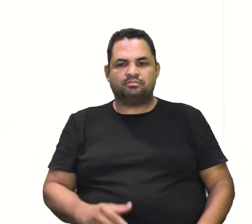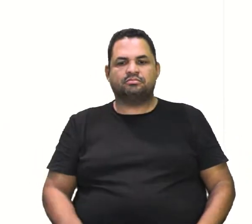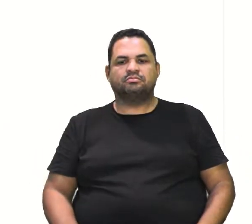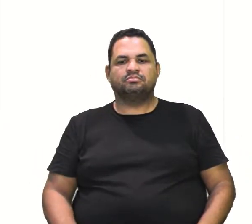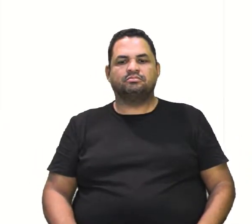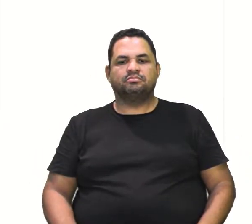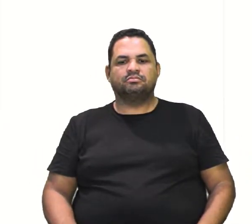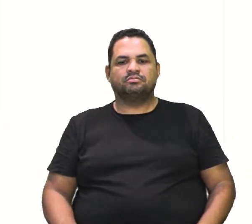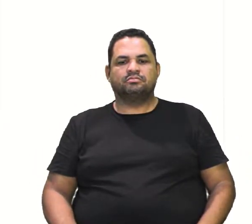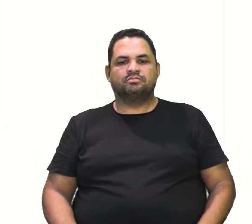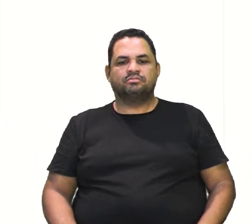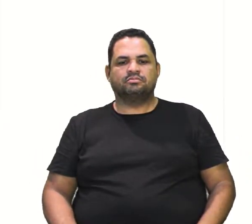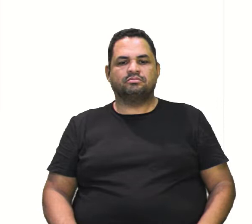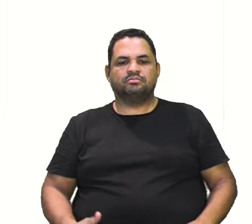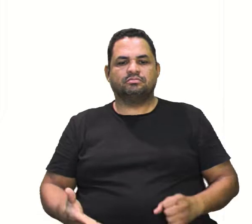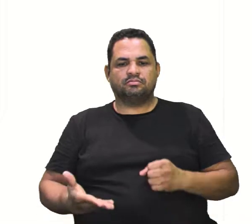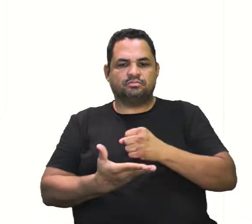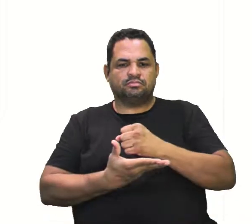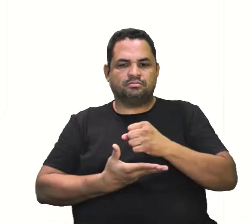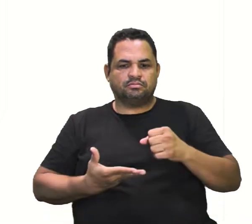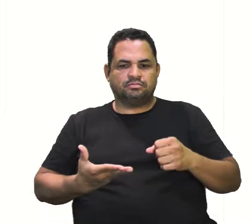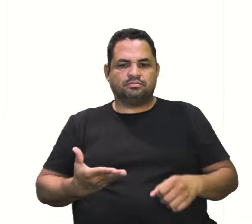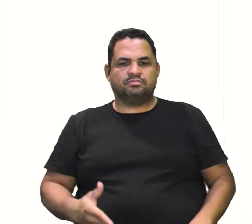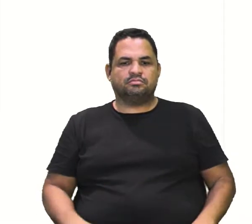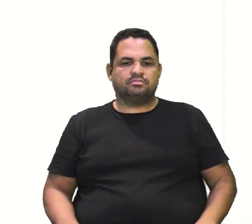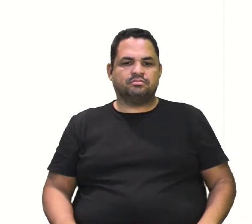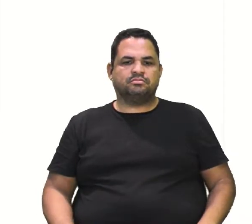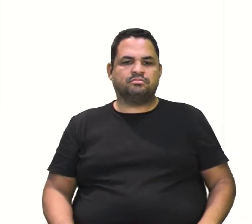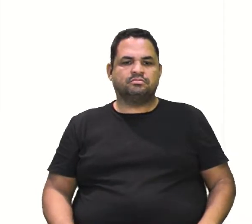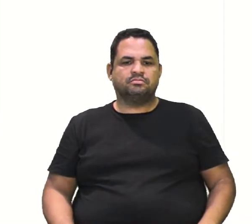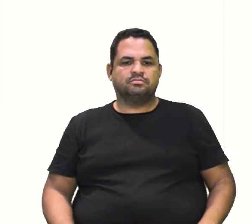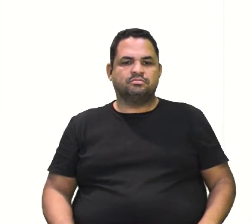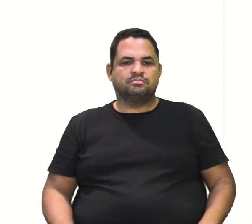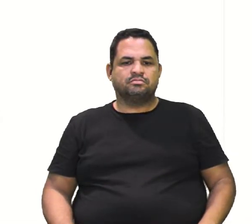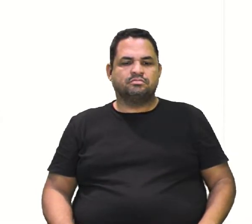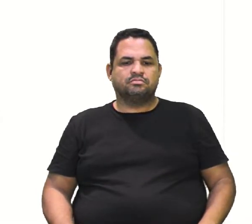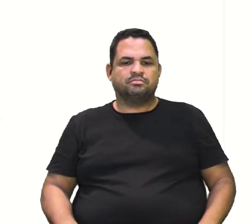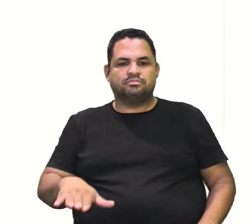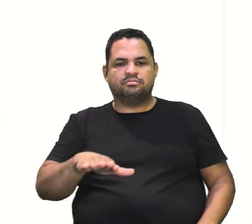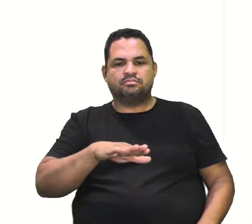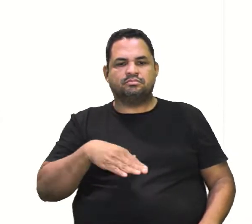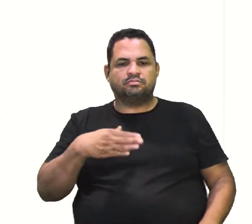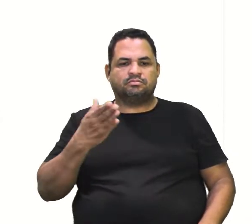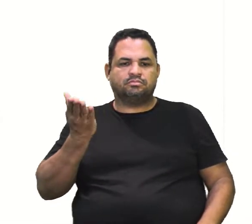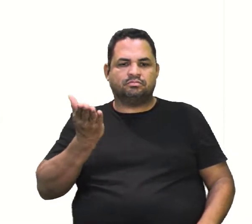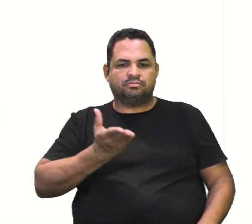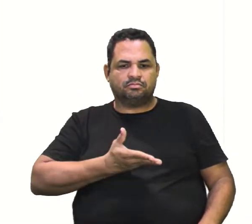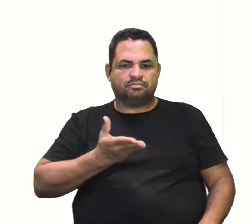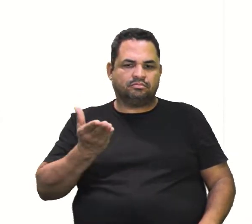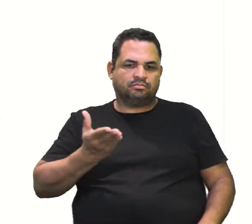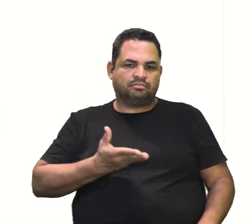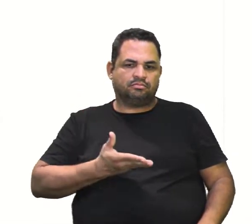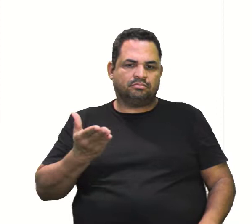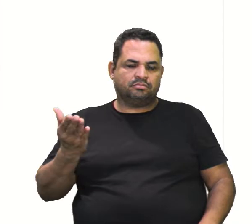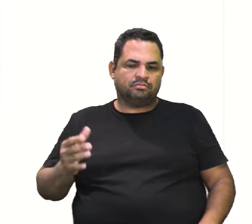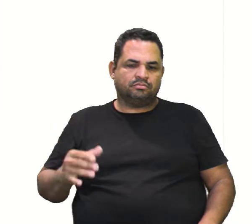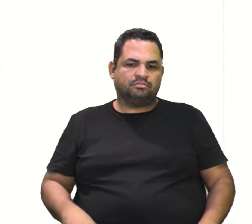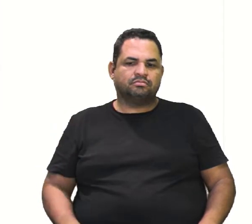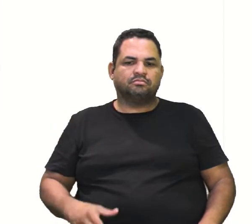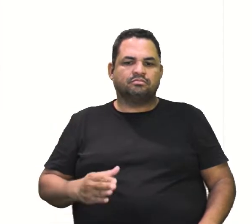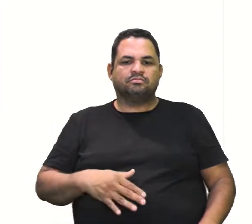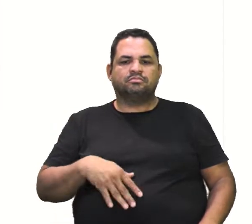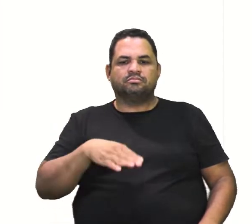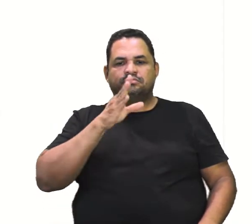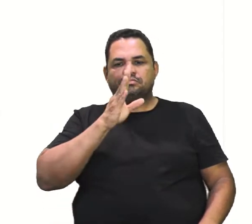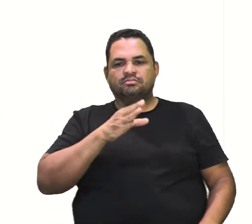importante. O plano, que é aquele quadradinho que tem ali do lado, olha só, ele secciona, ele corta o cone